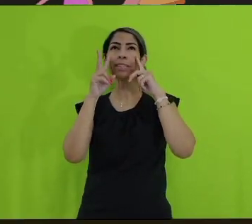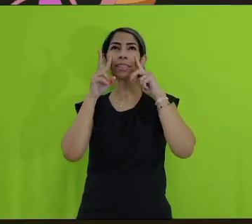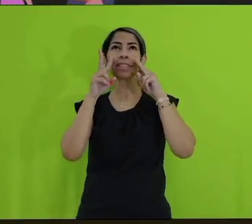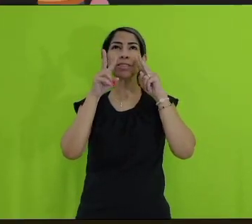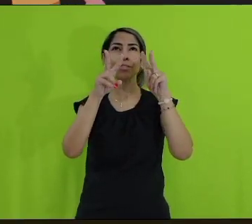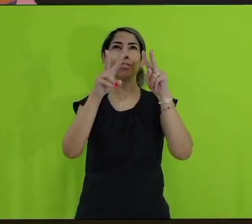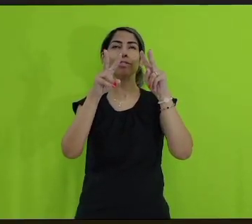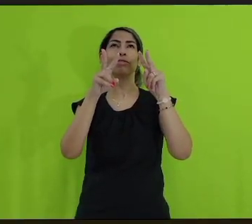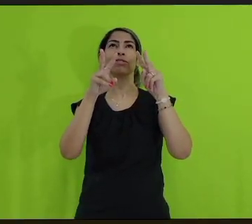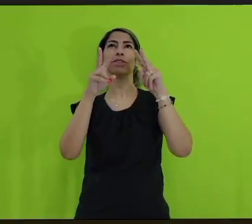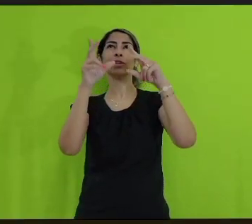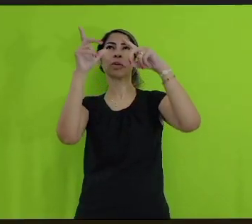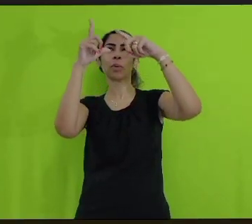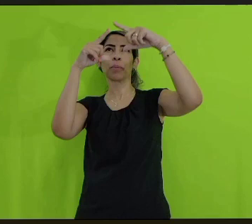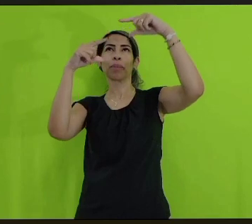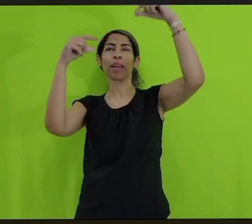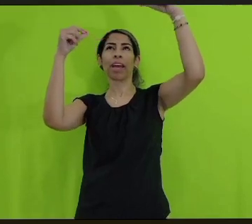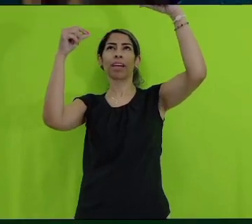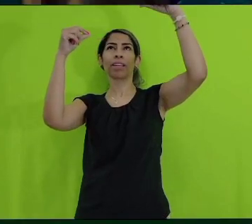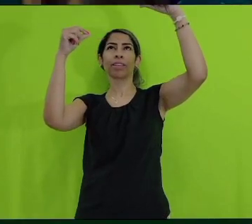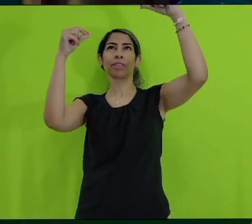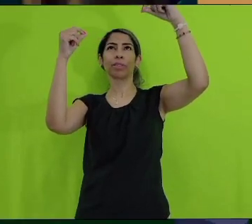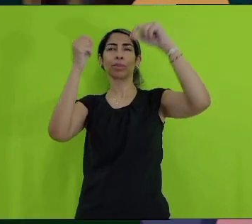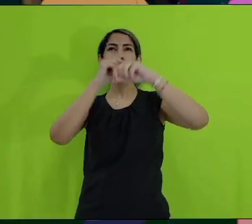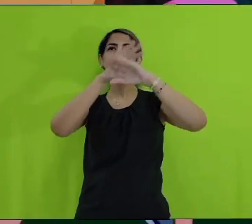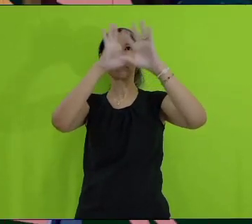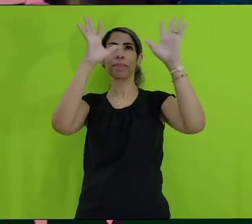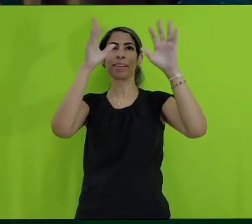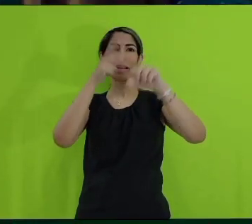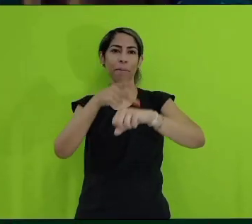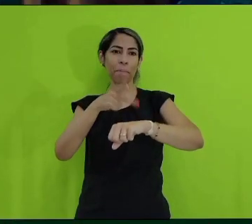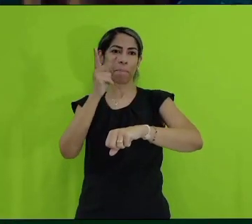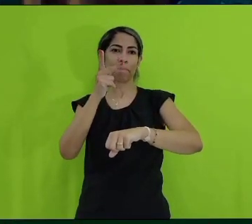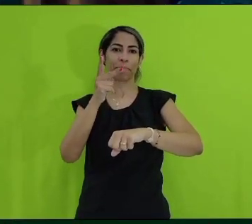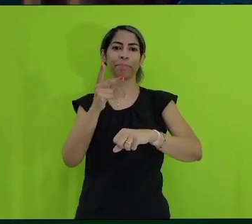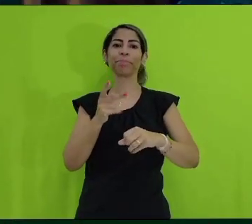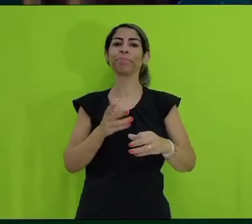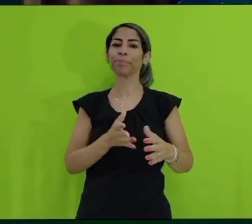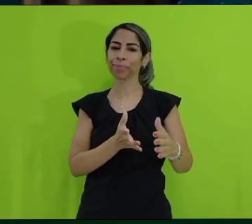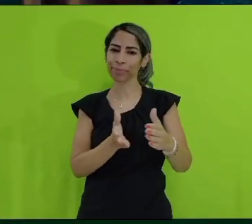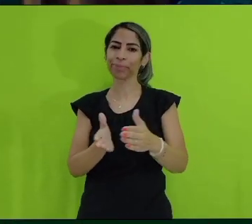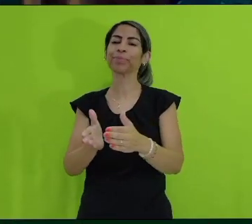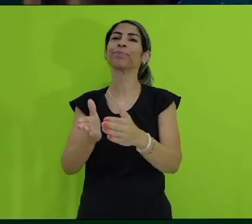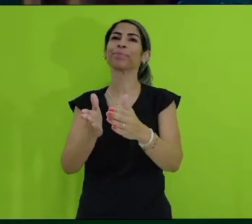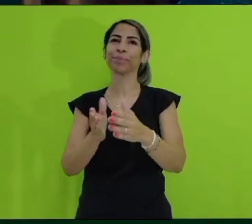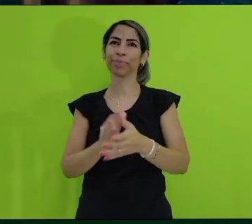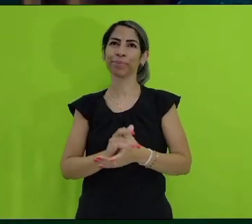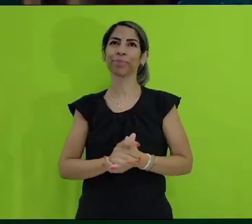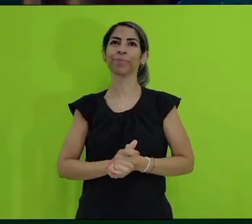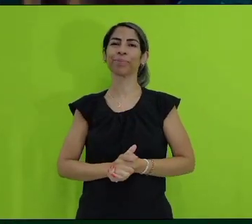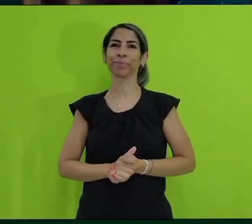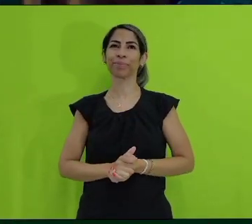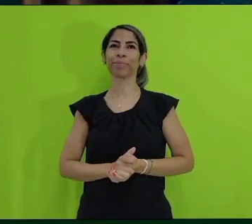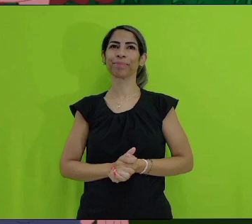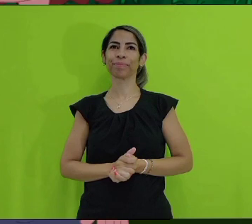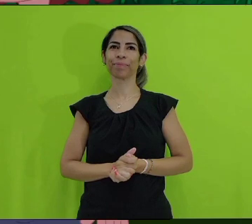deixado inteligentemente, sem saber que a madrasta havia mudado o caminho.